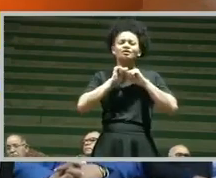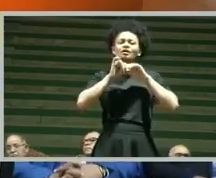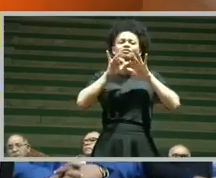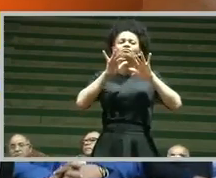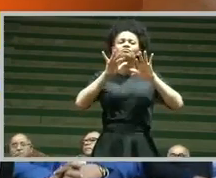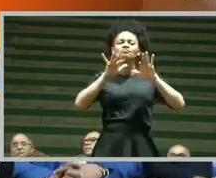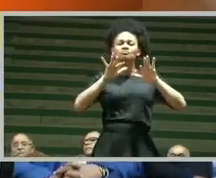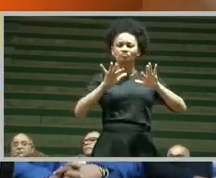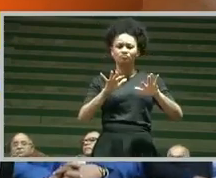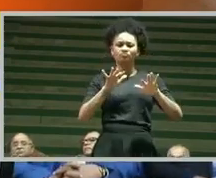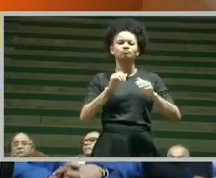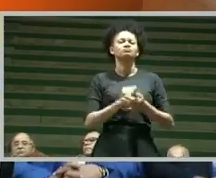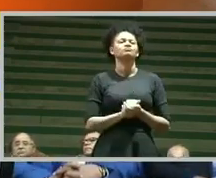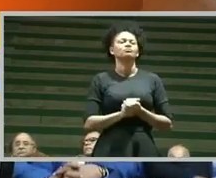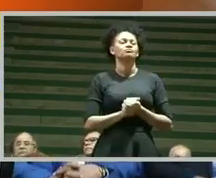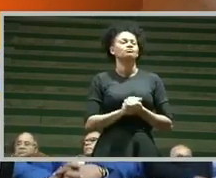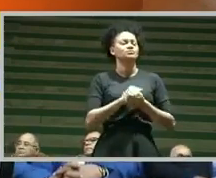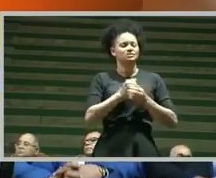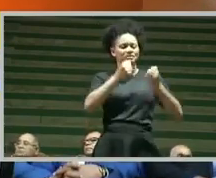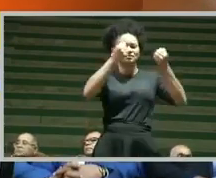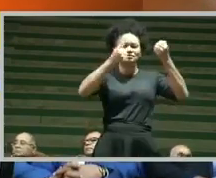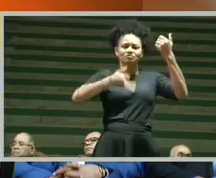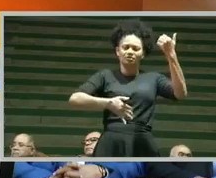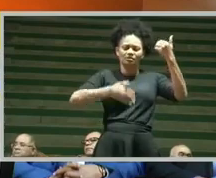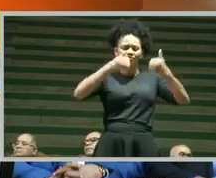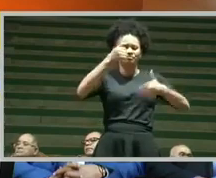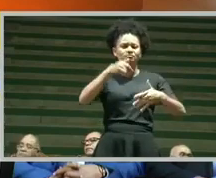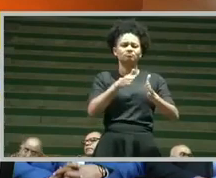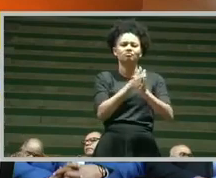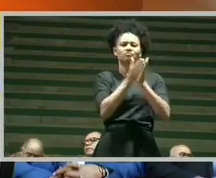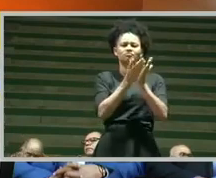abençoe a exposição de sua palavra.